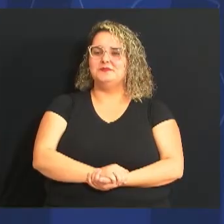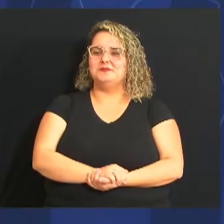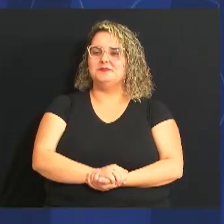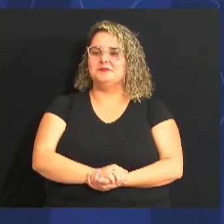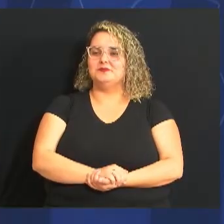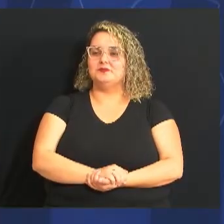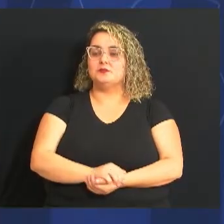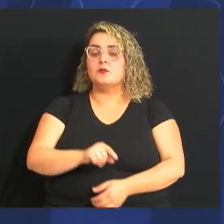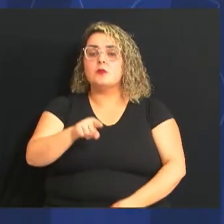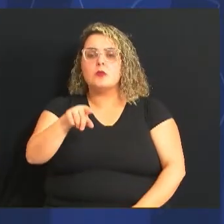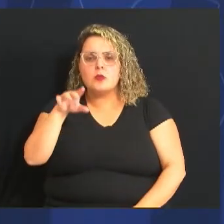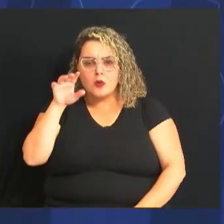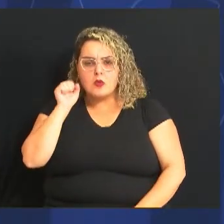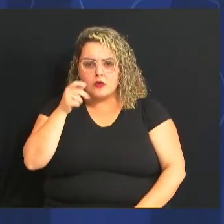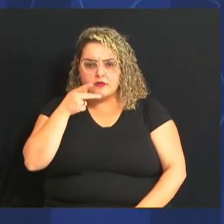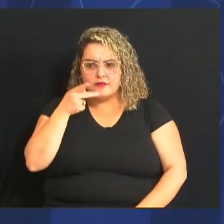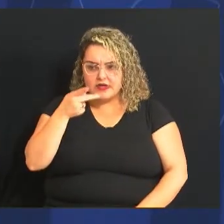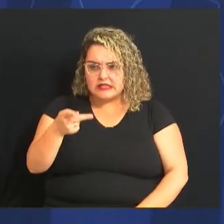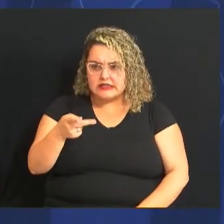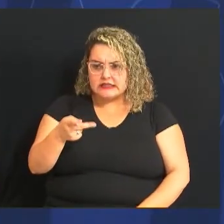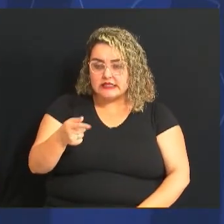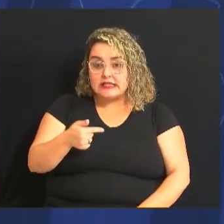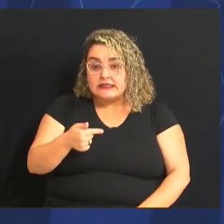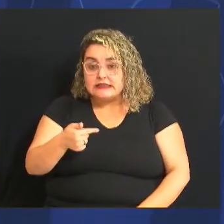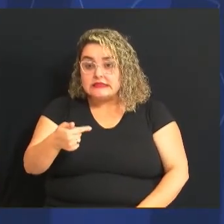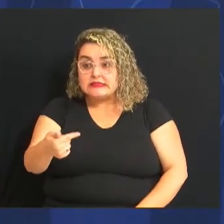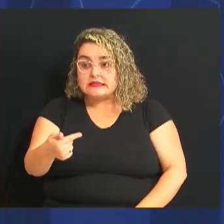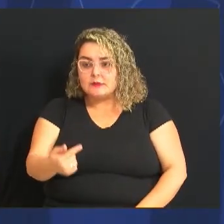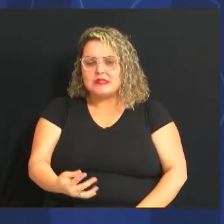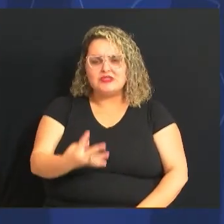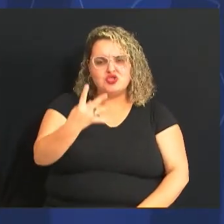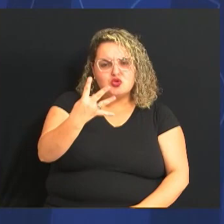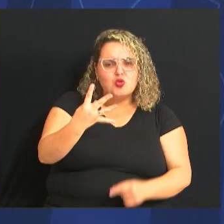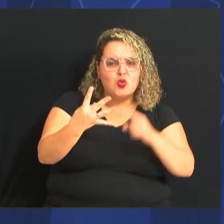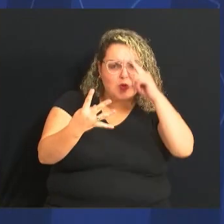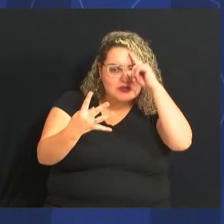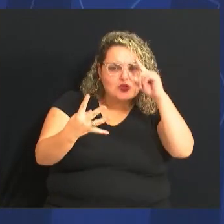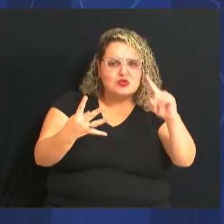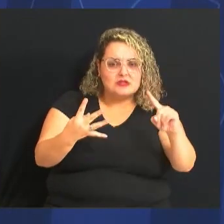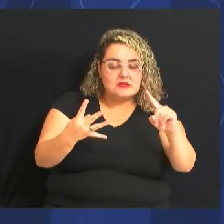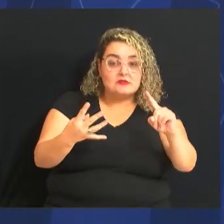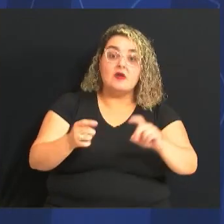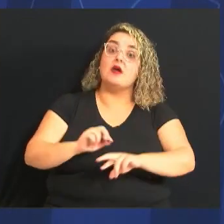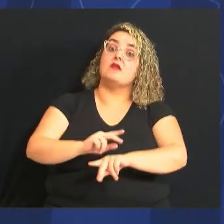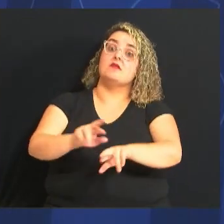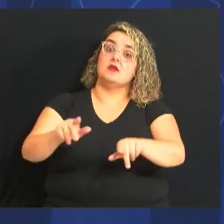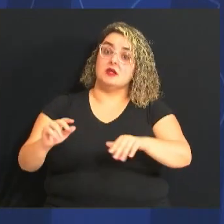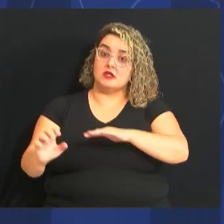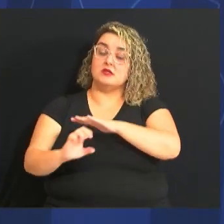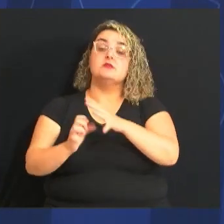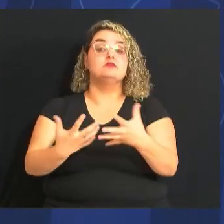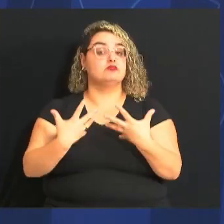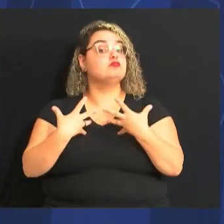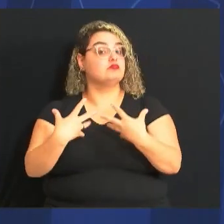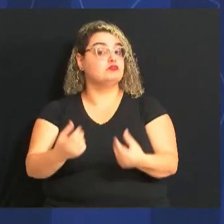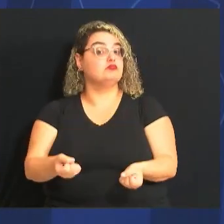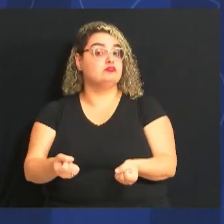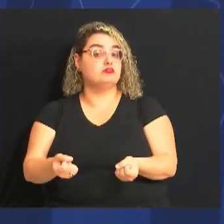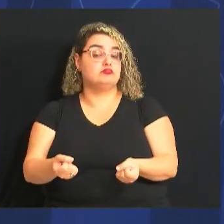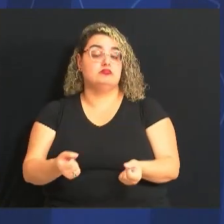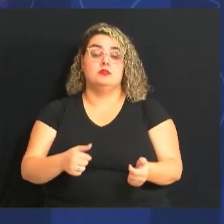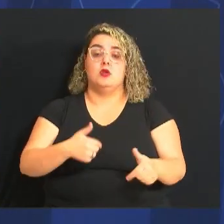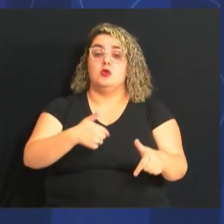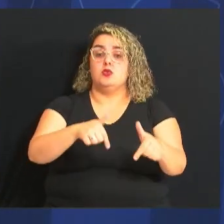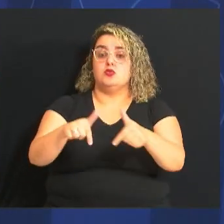Você já ouviu falar na semana de quatro dias muitas empresas estão aderindo a jornada de trabalho